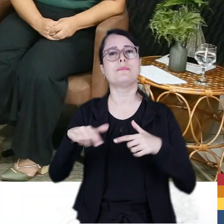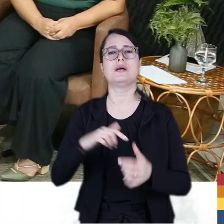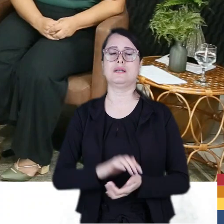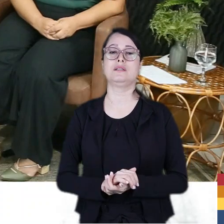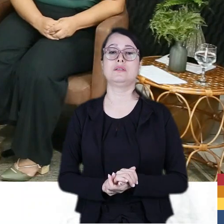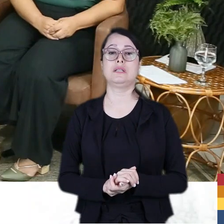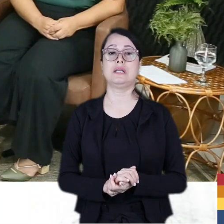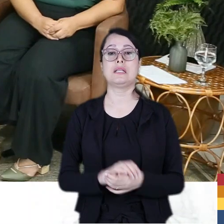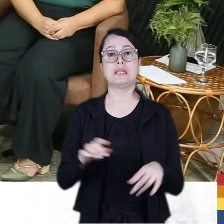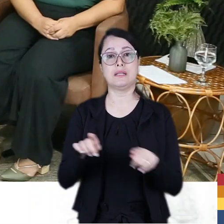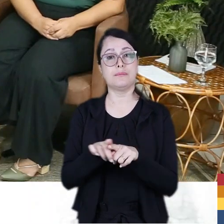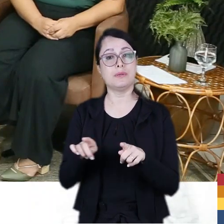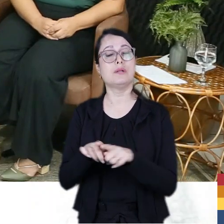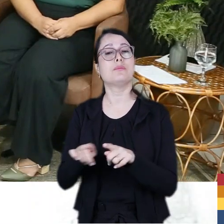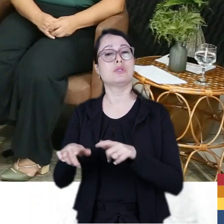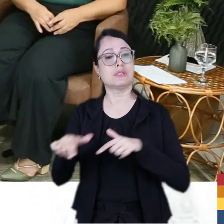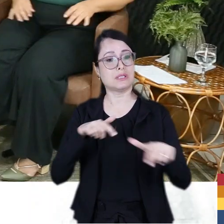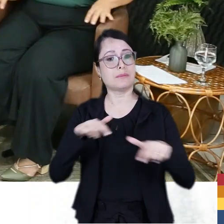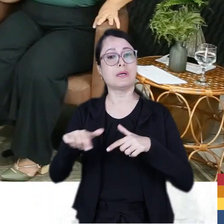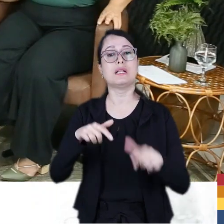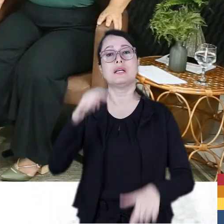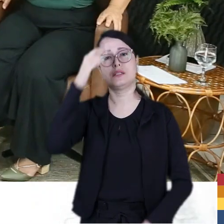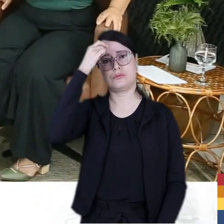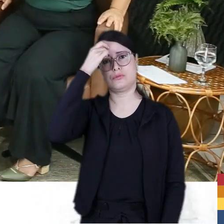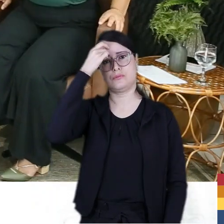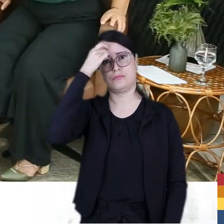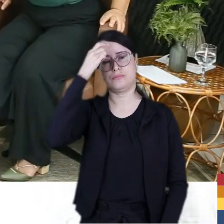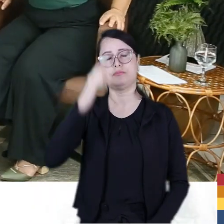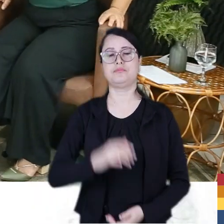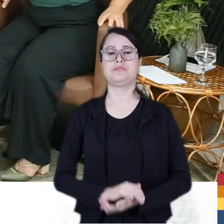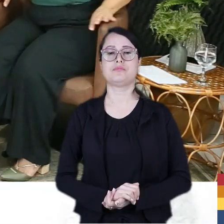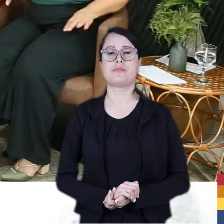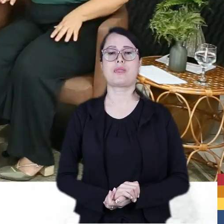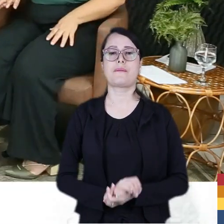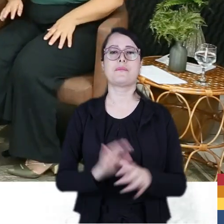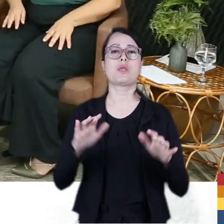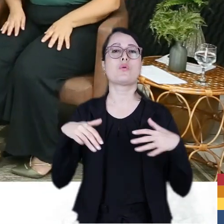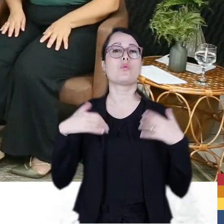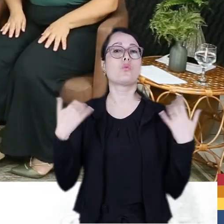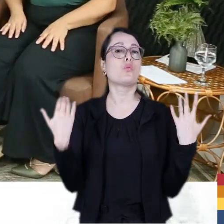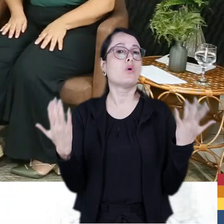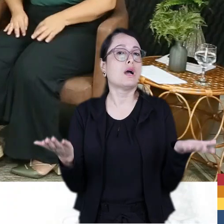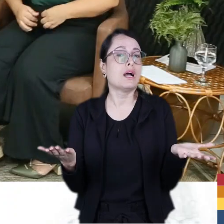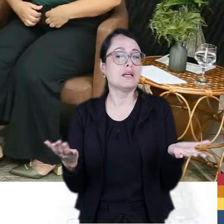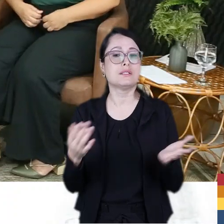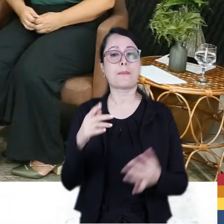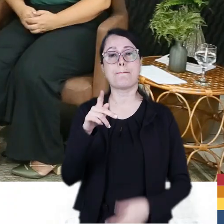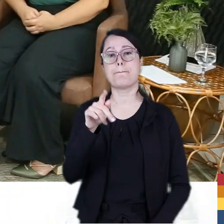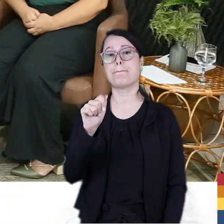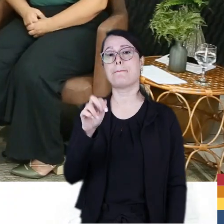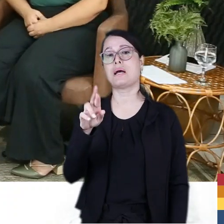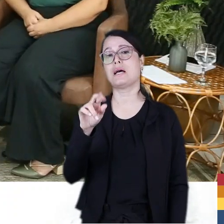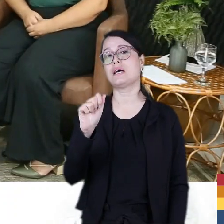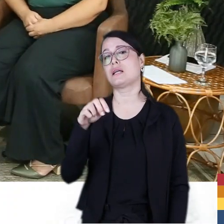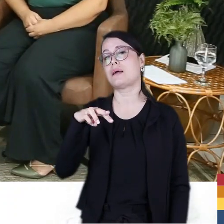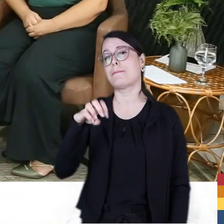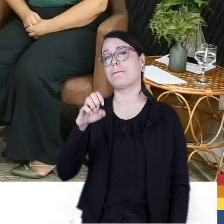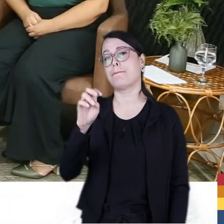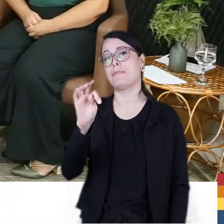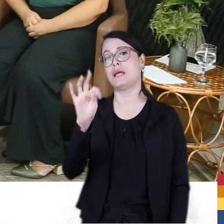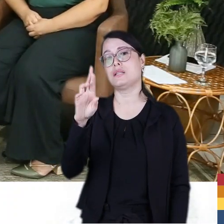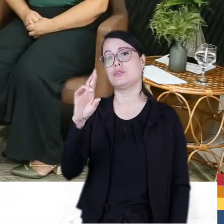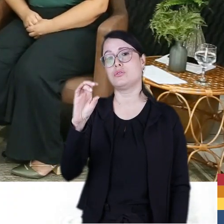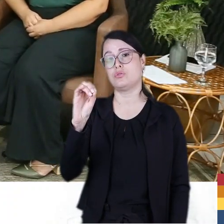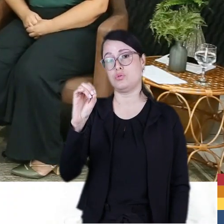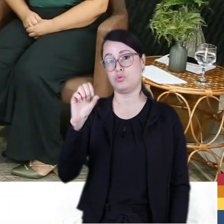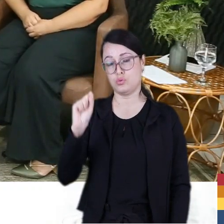ele possa desenvolver as habilidades que são ricamente necessárias no mundo do trabalho mas